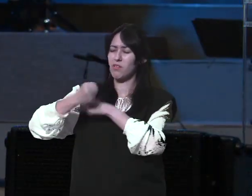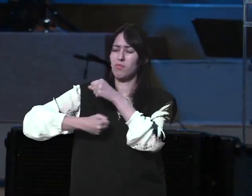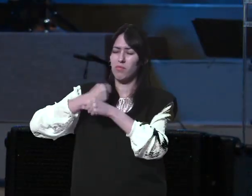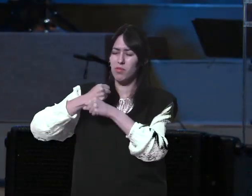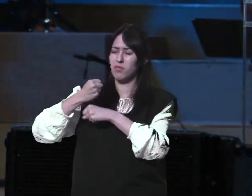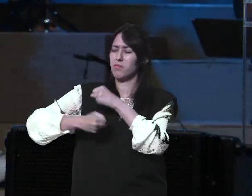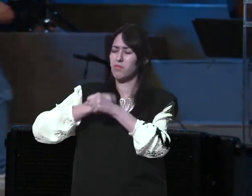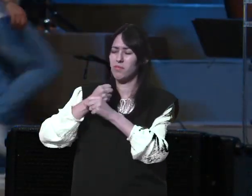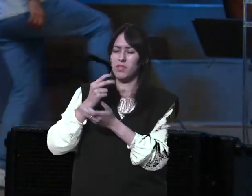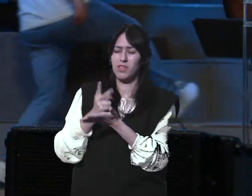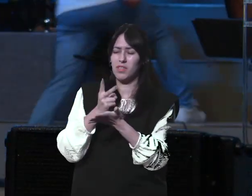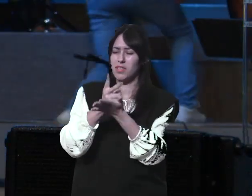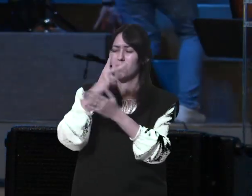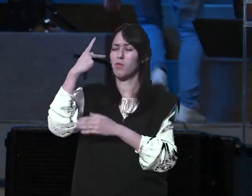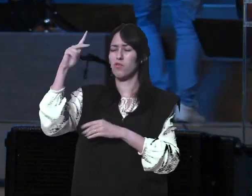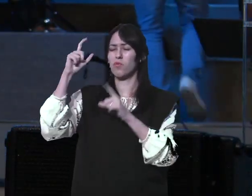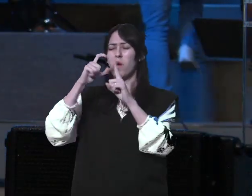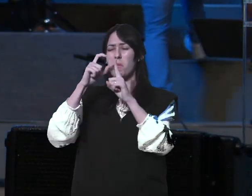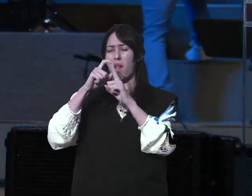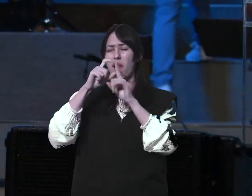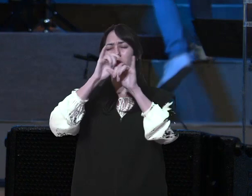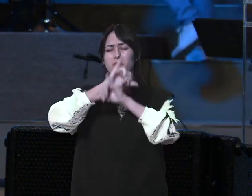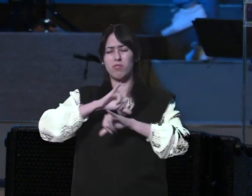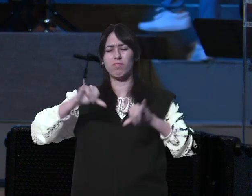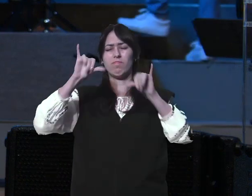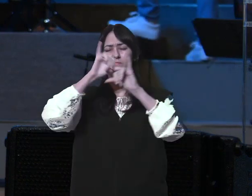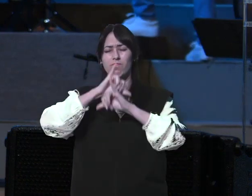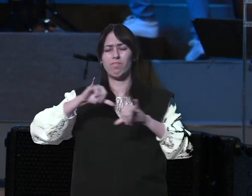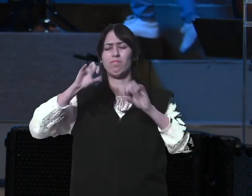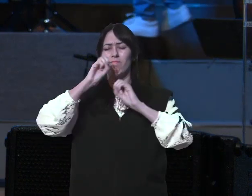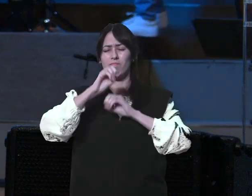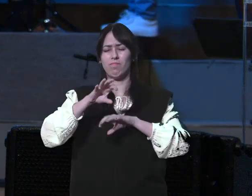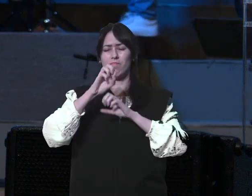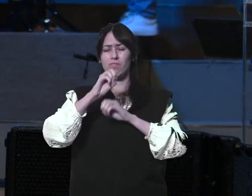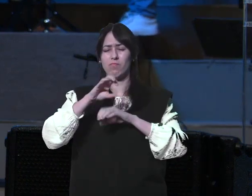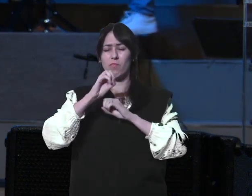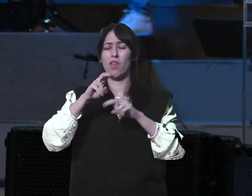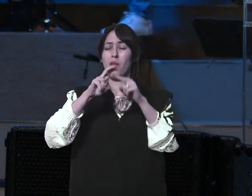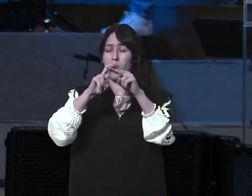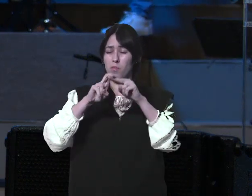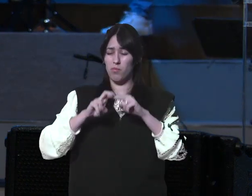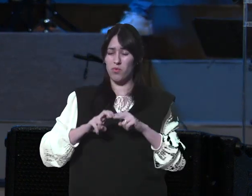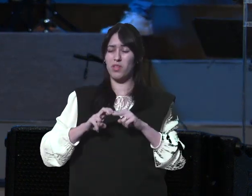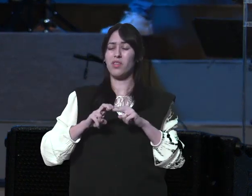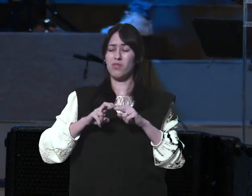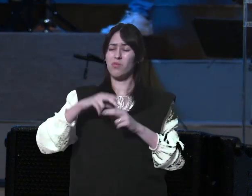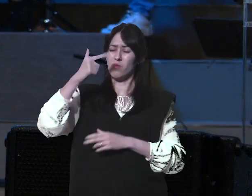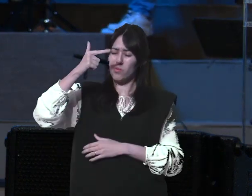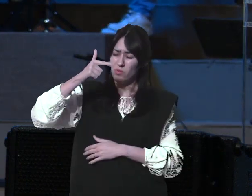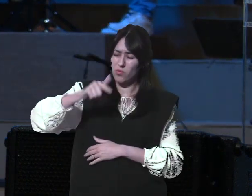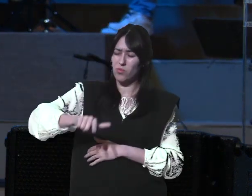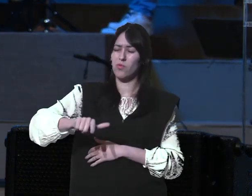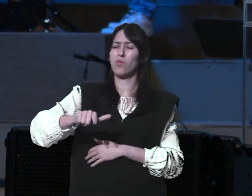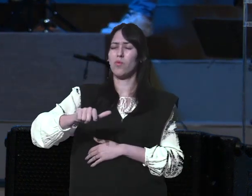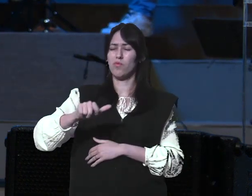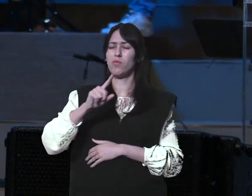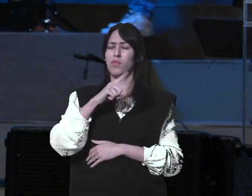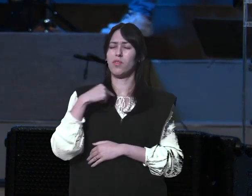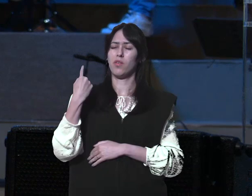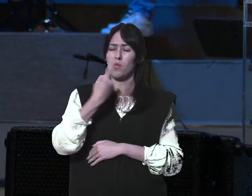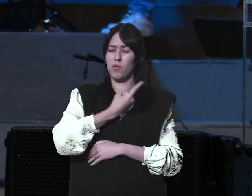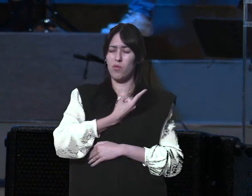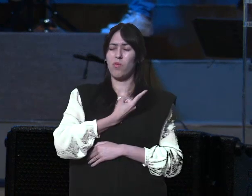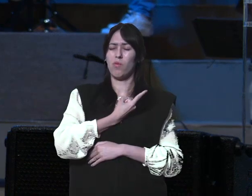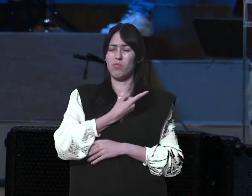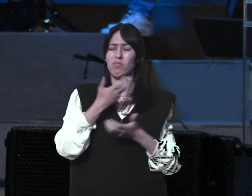seja proclamada aqui. Por isso nós, mais uma vez, dedicamos esse